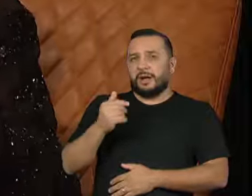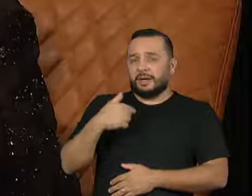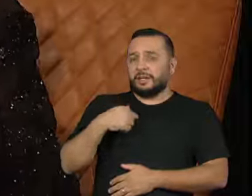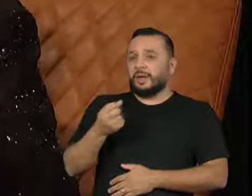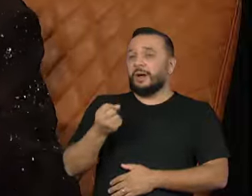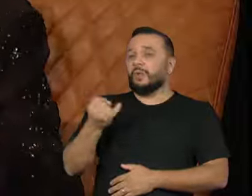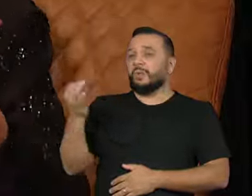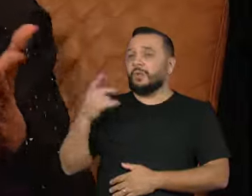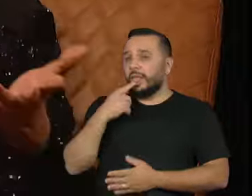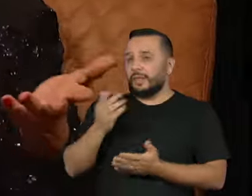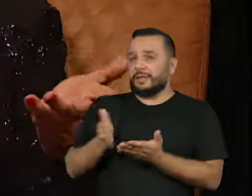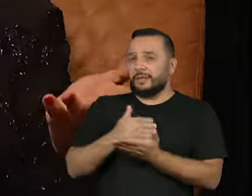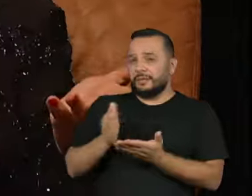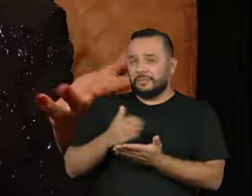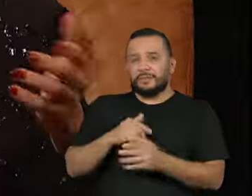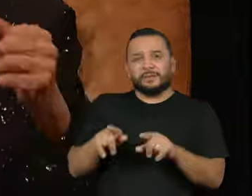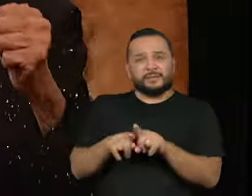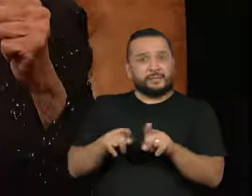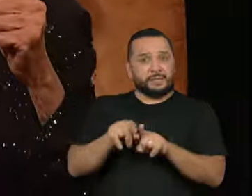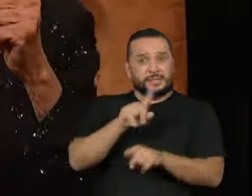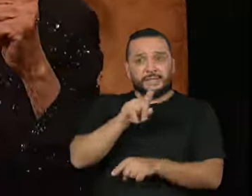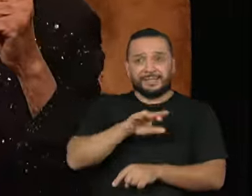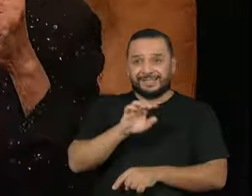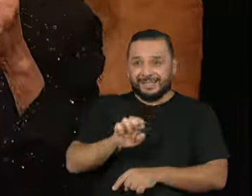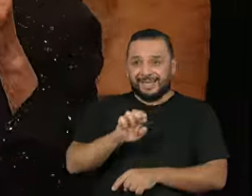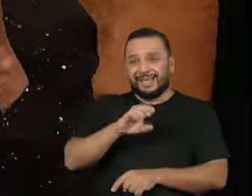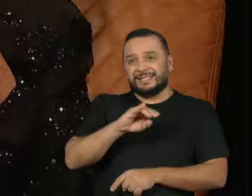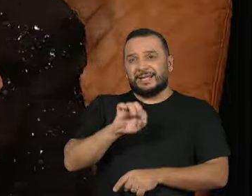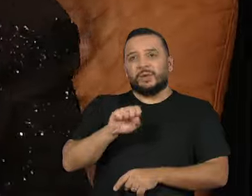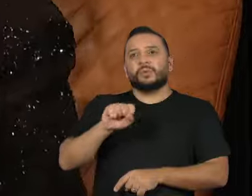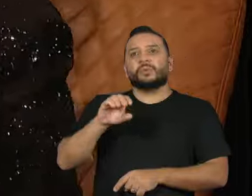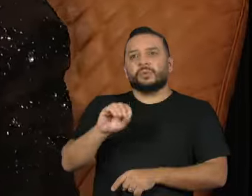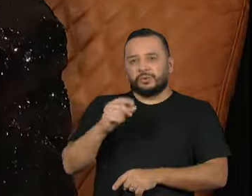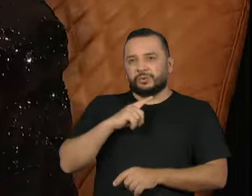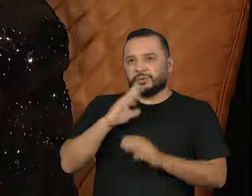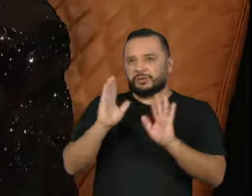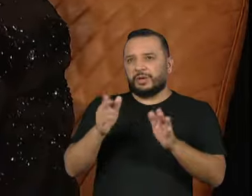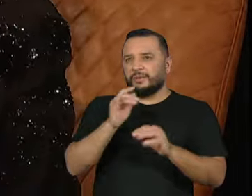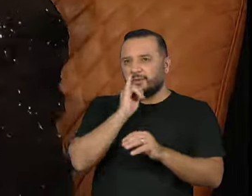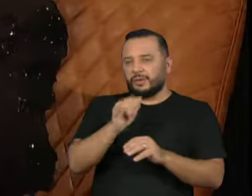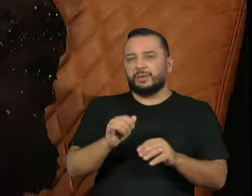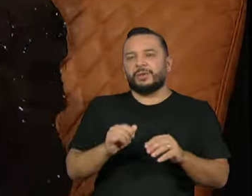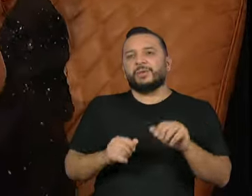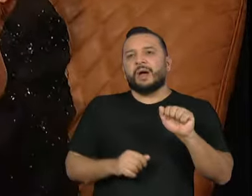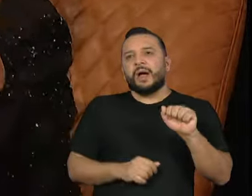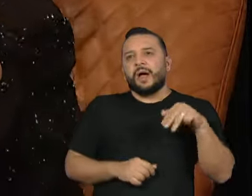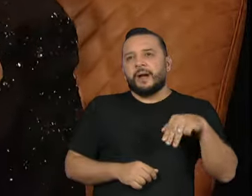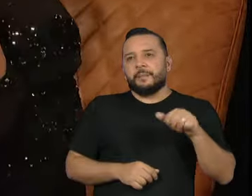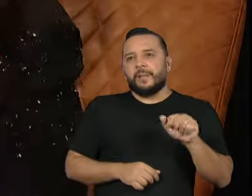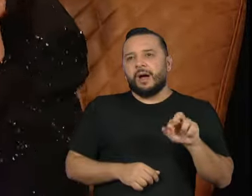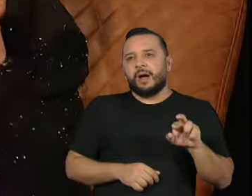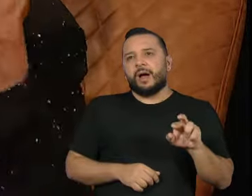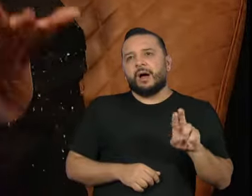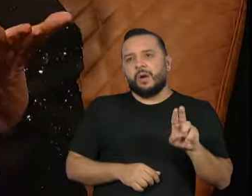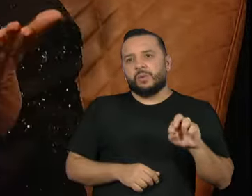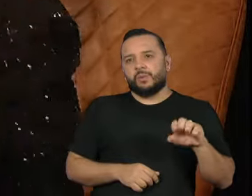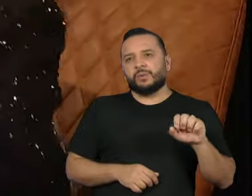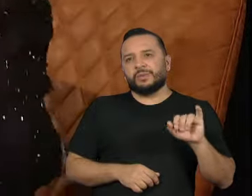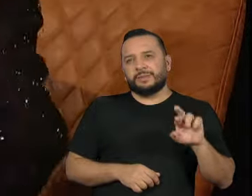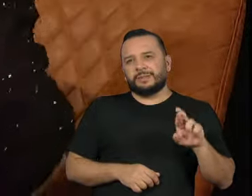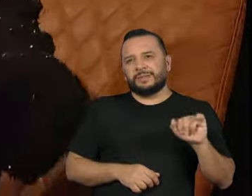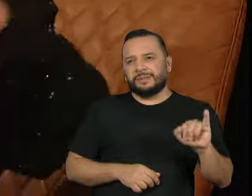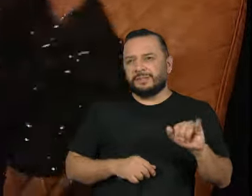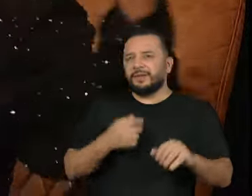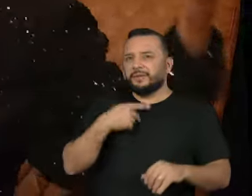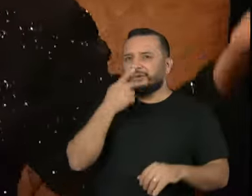Celso, né, esse grande diretor, uma vez deu um depoimento no Amaury Júnior, posso falar, né? Claro. Dizendo que, pois